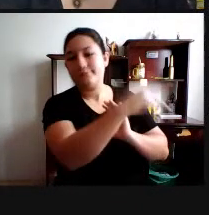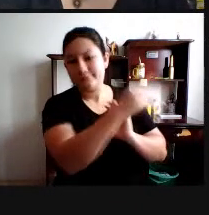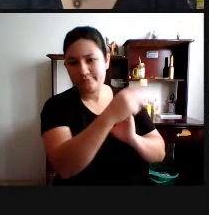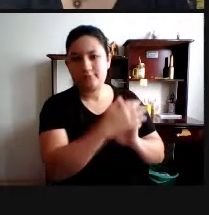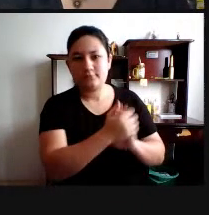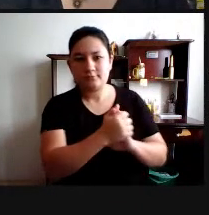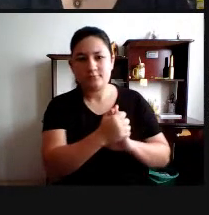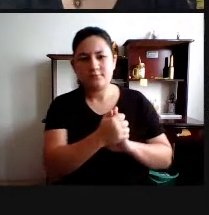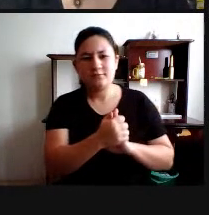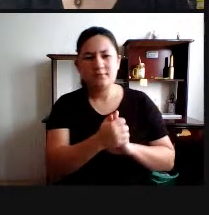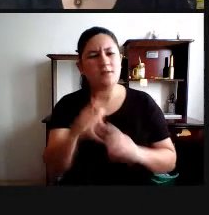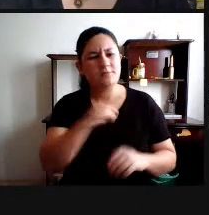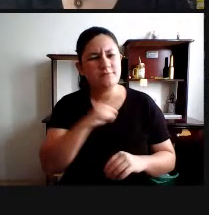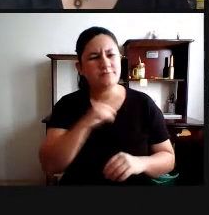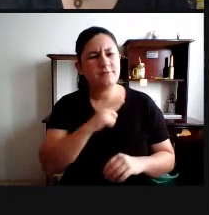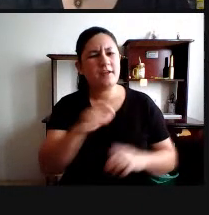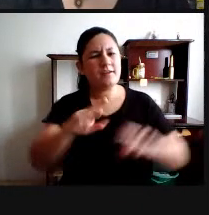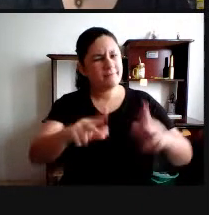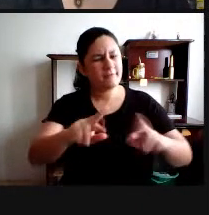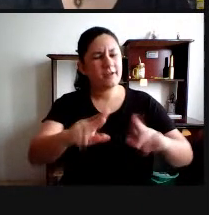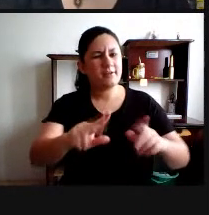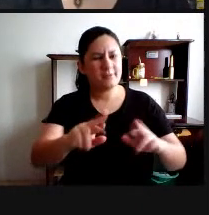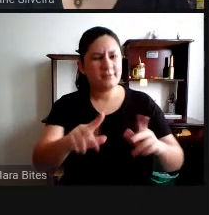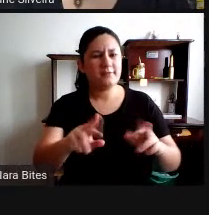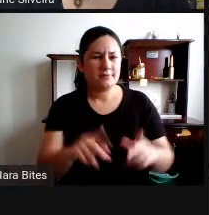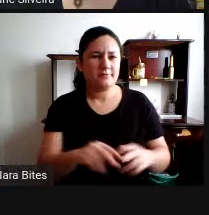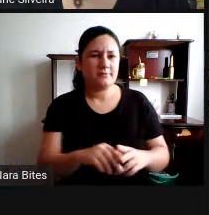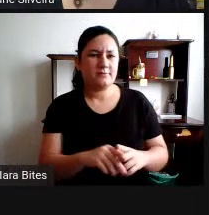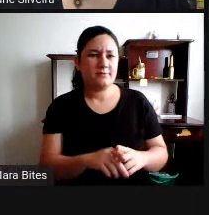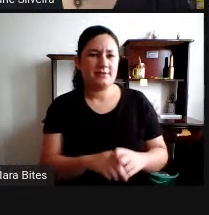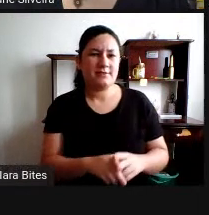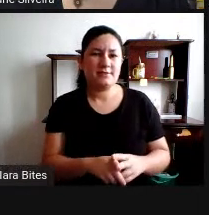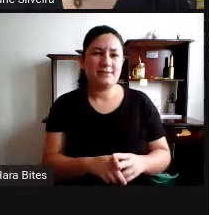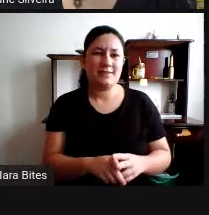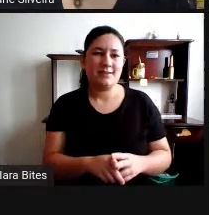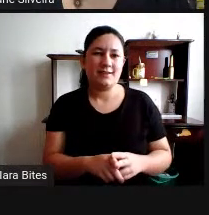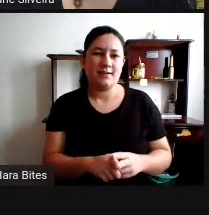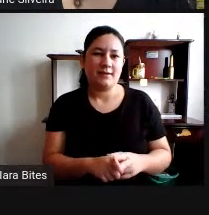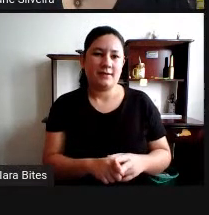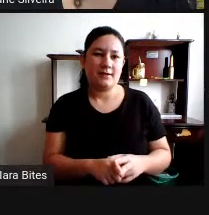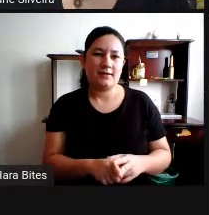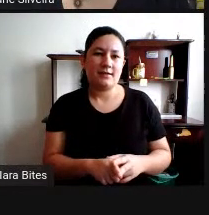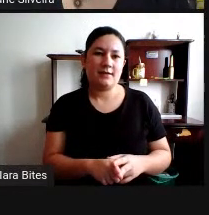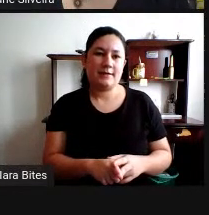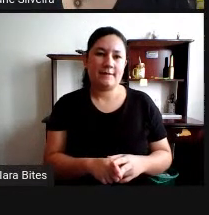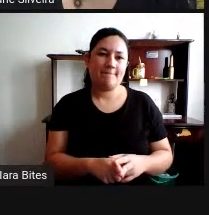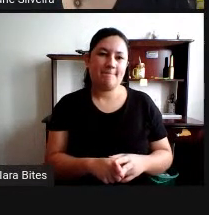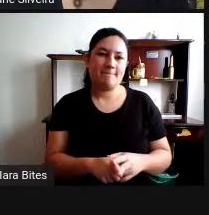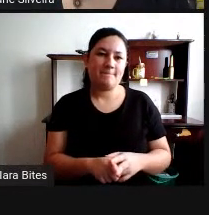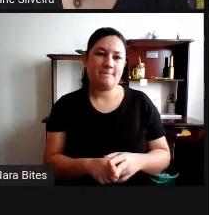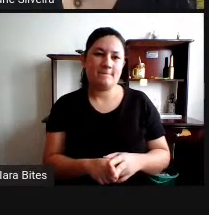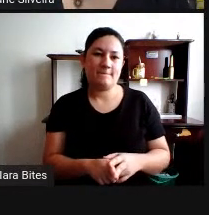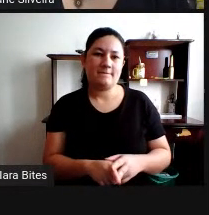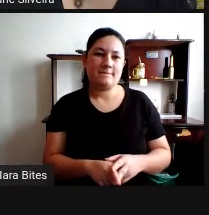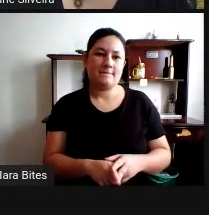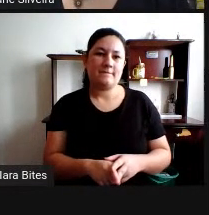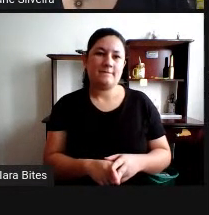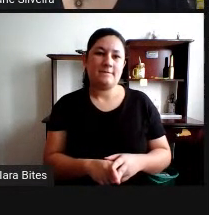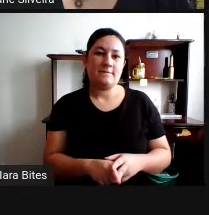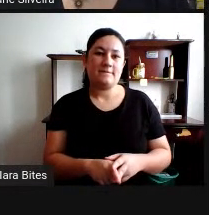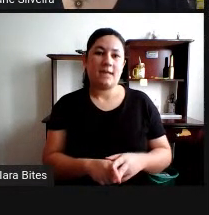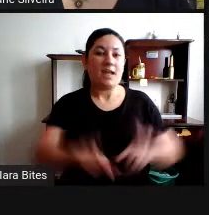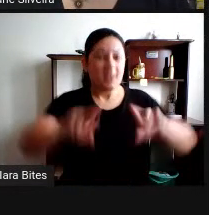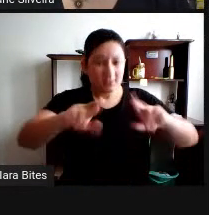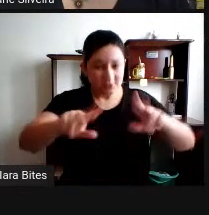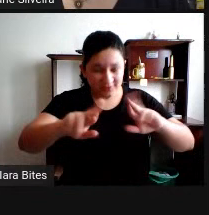entre pesquisador e artista elas não eram tão rigorosas